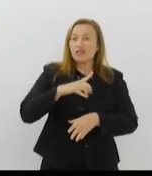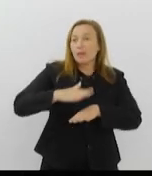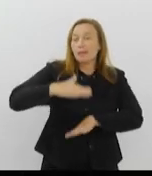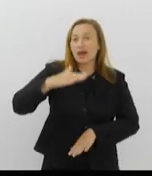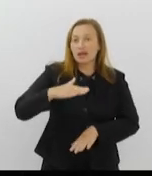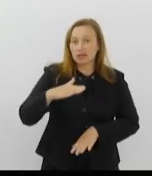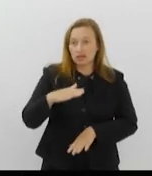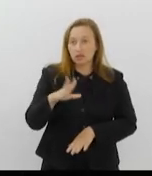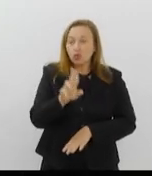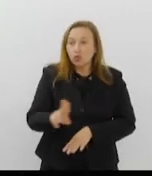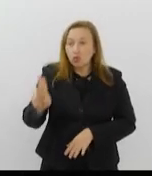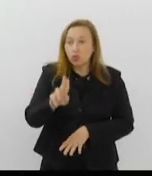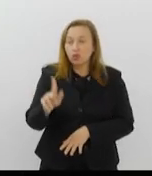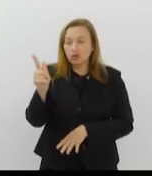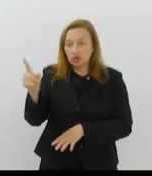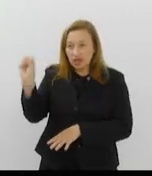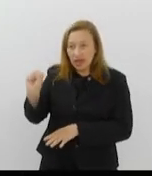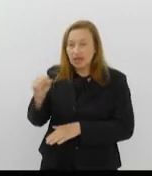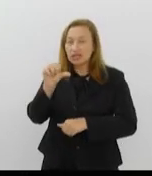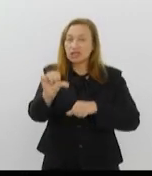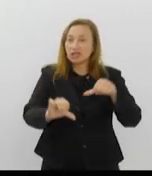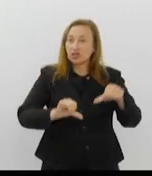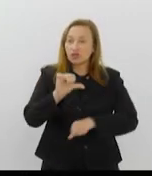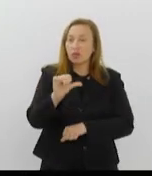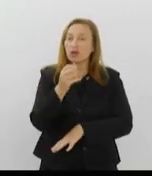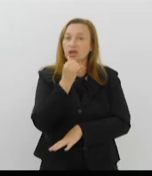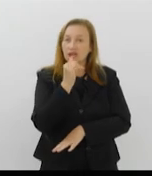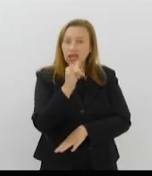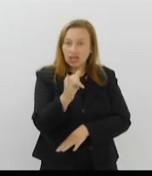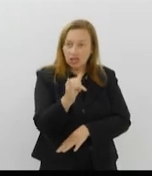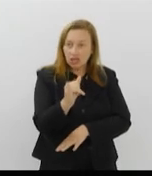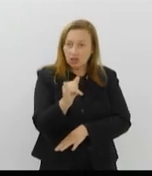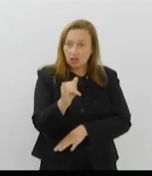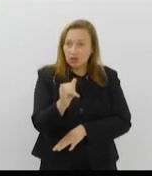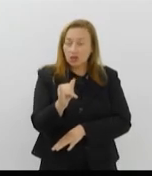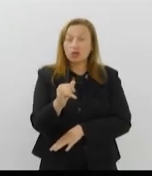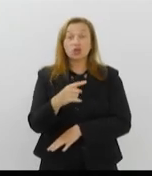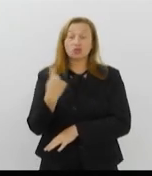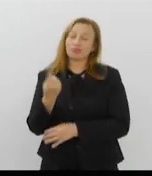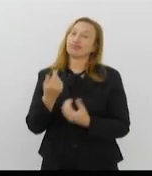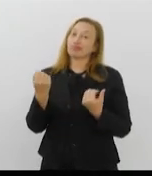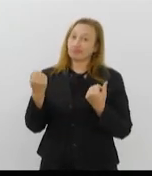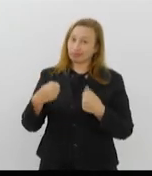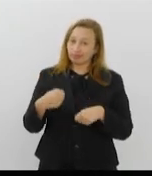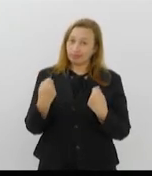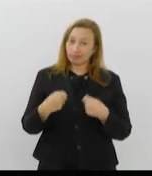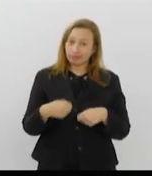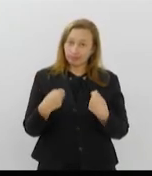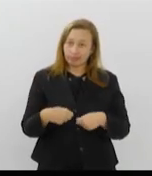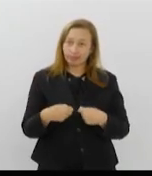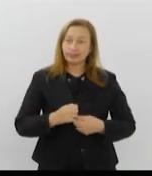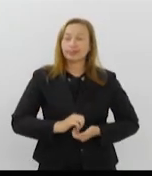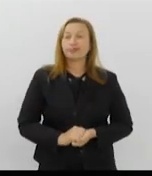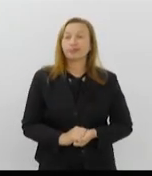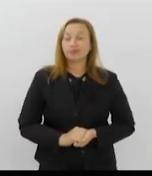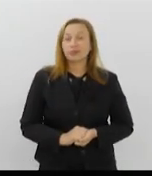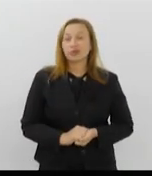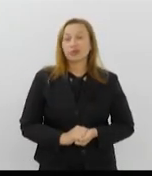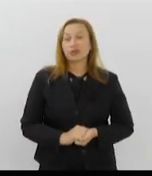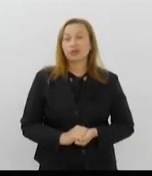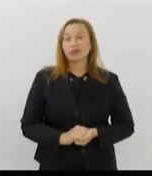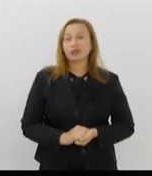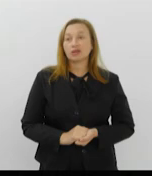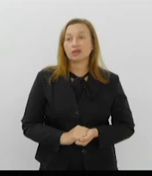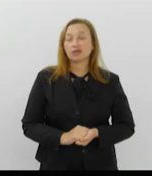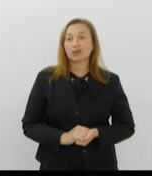gás transformando esse gás em energia que é o que a gente necessita por via de